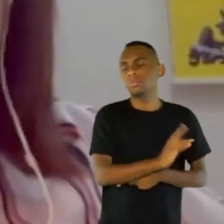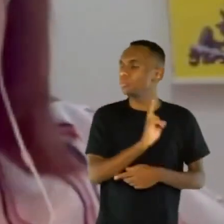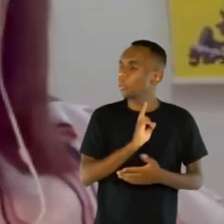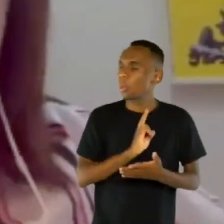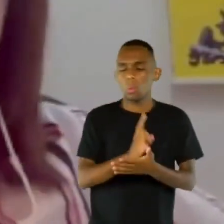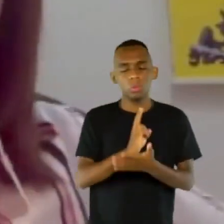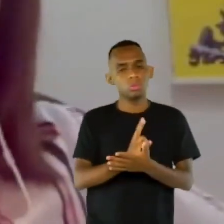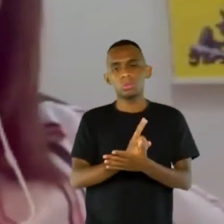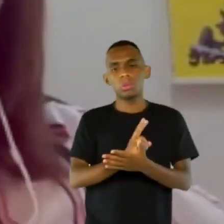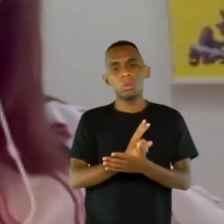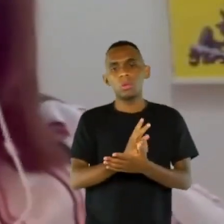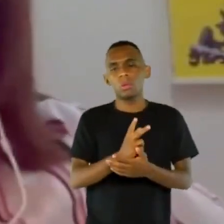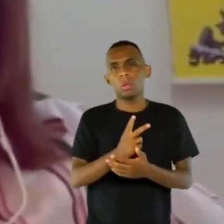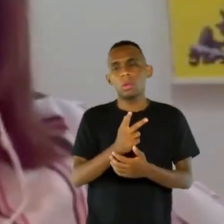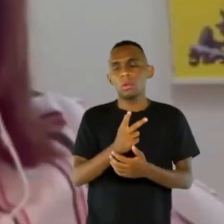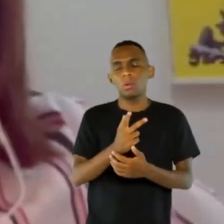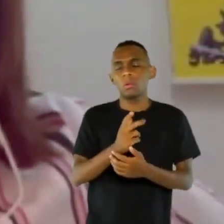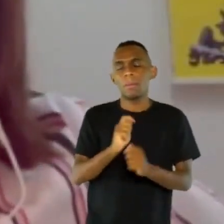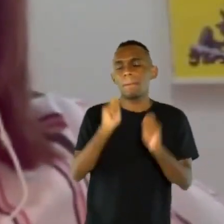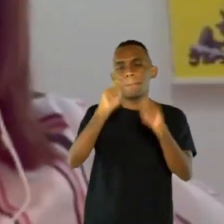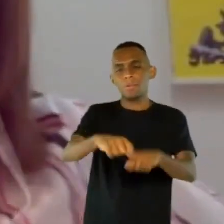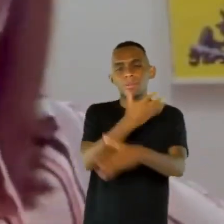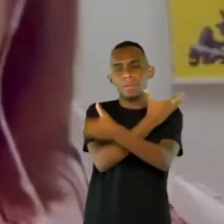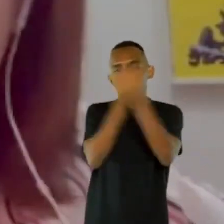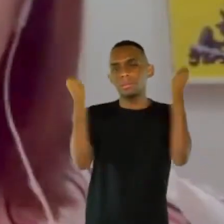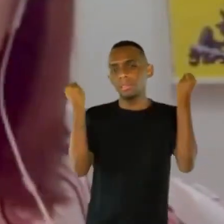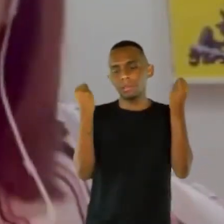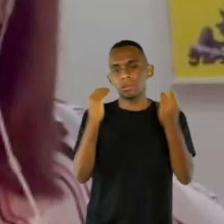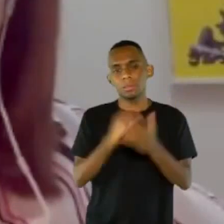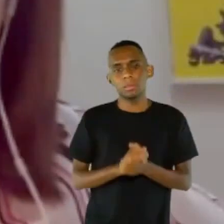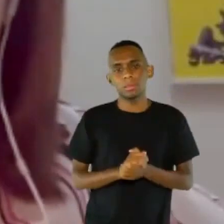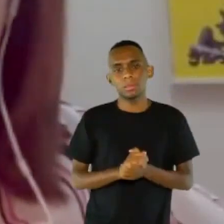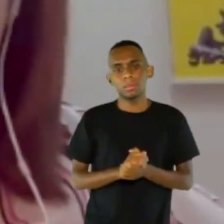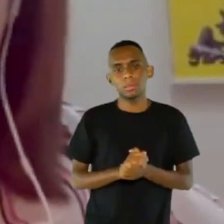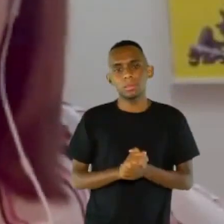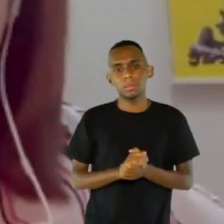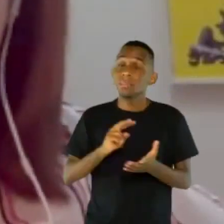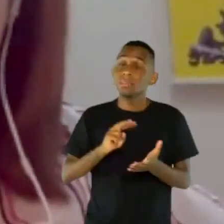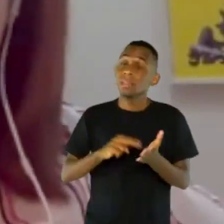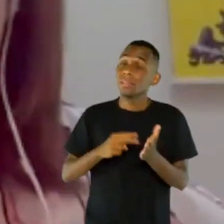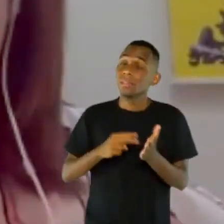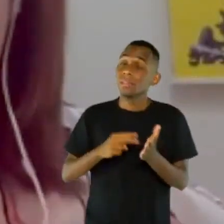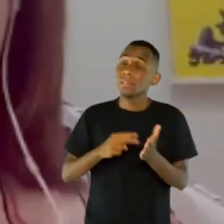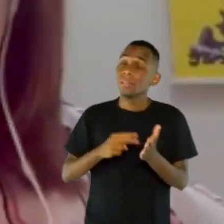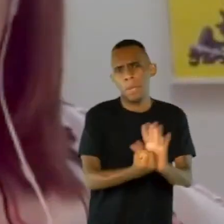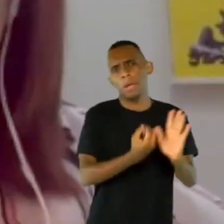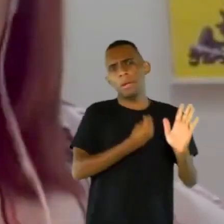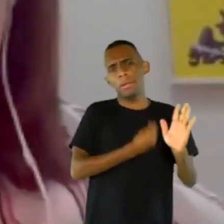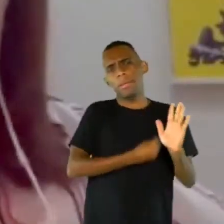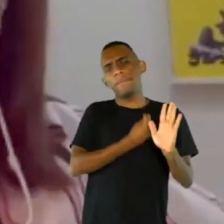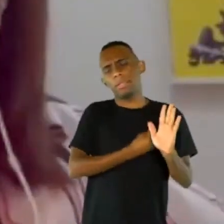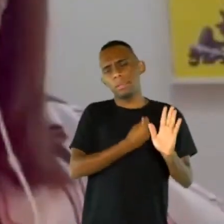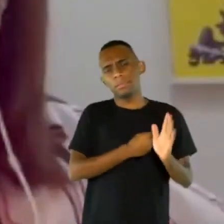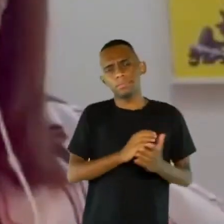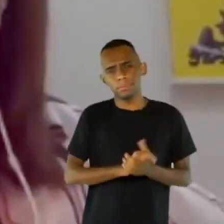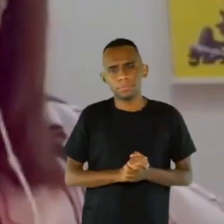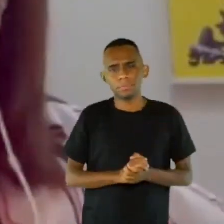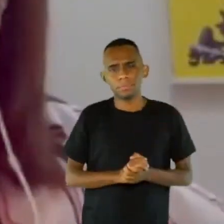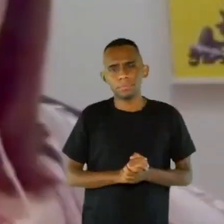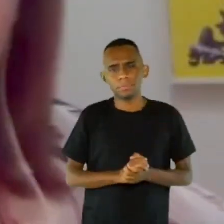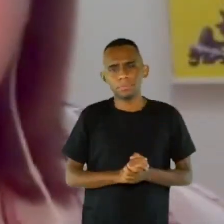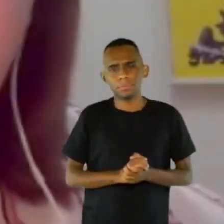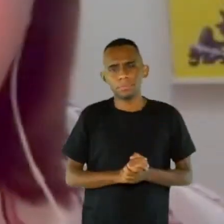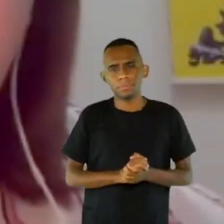fugir dessa situação de estrangeiro. E isso marca muito você, assim, no seu dia a dia,